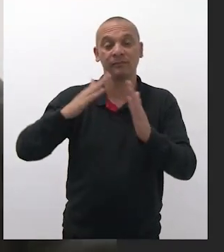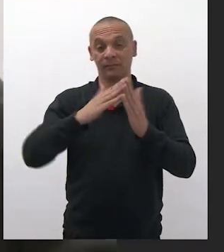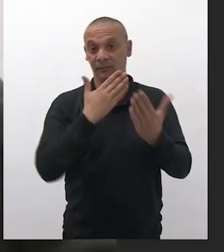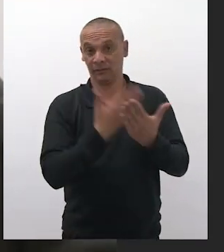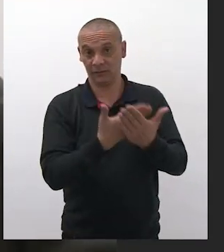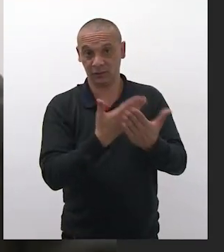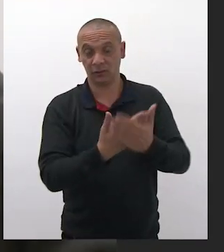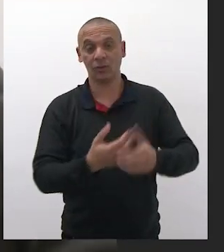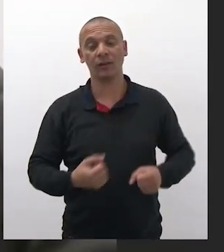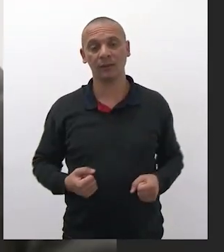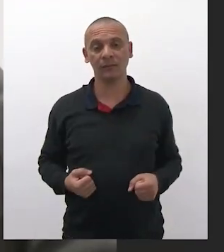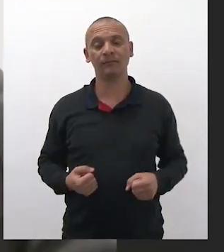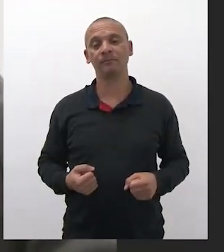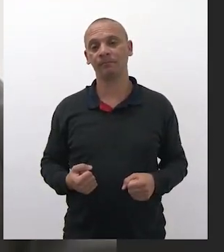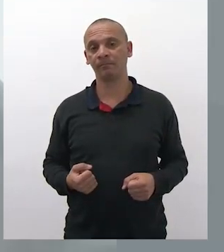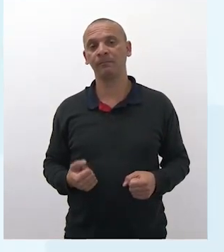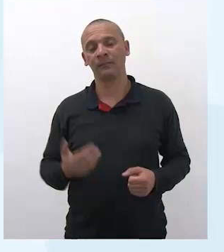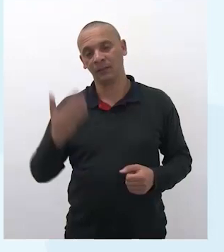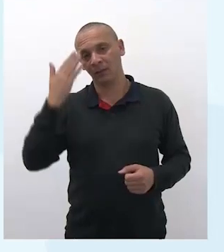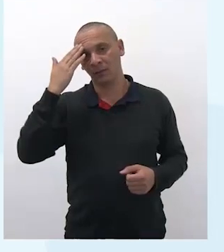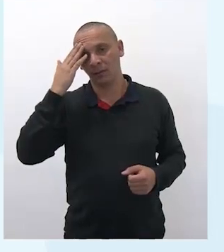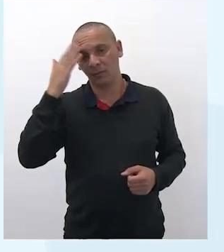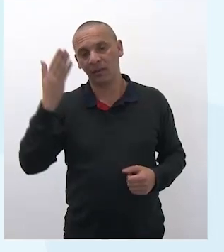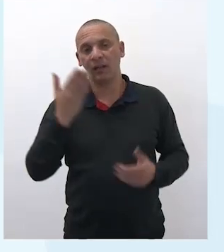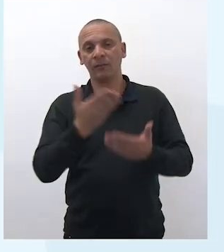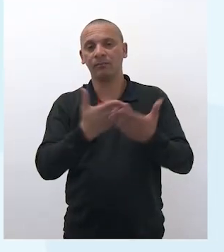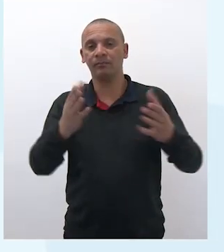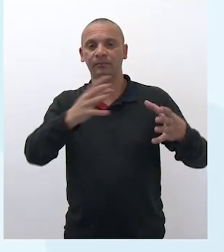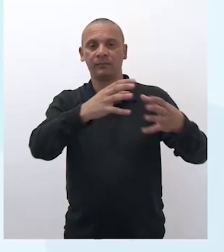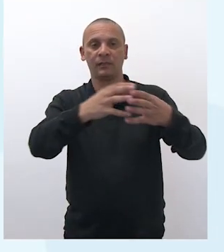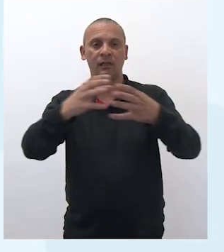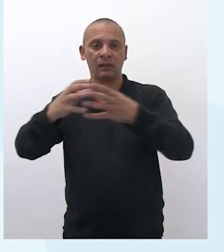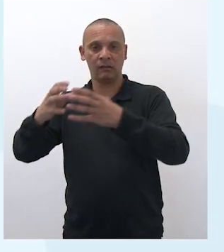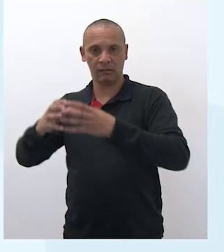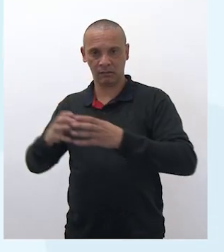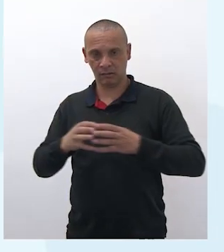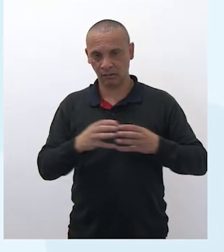escola. Tá? Então, agradecemos aqui toda a equipe do